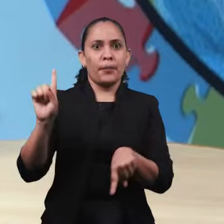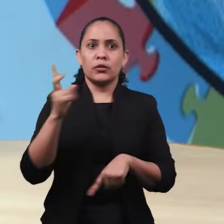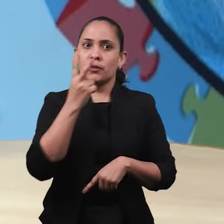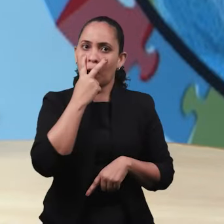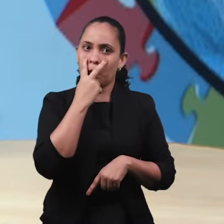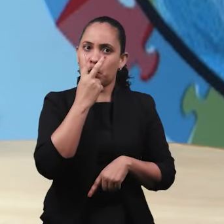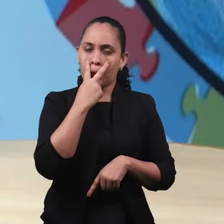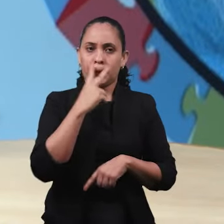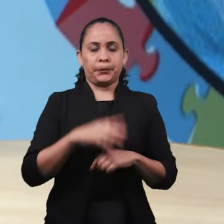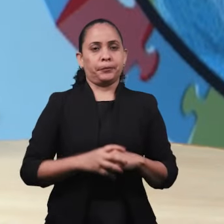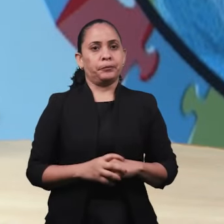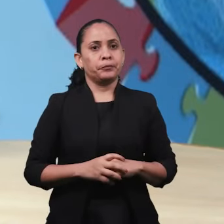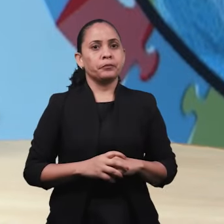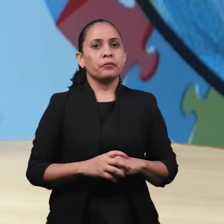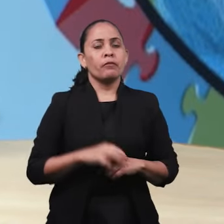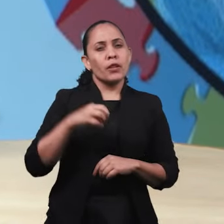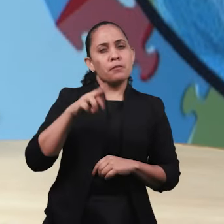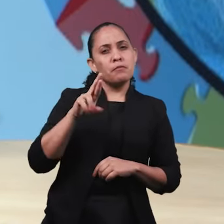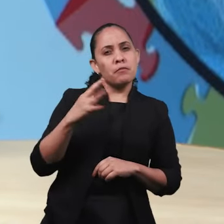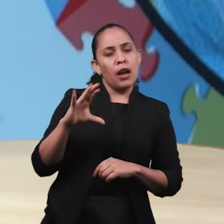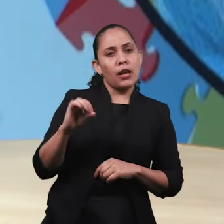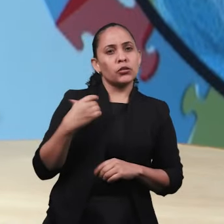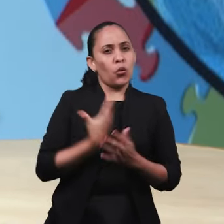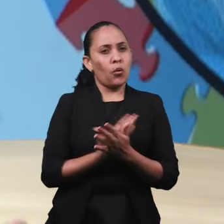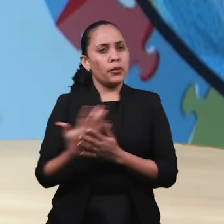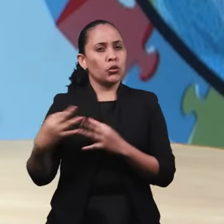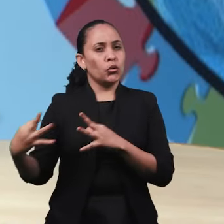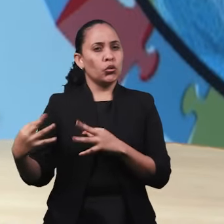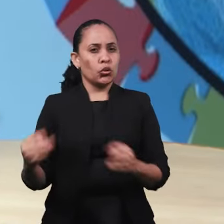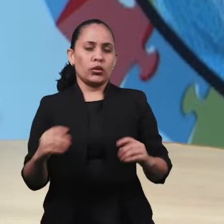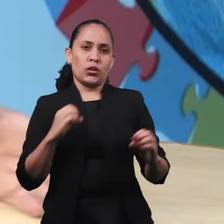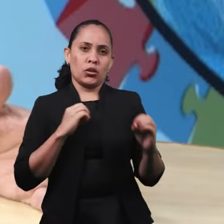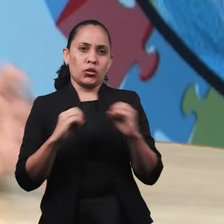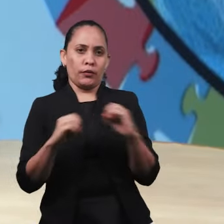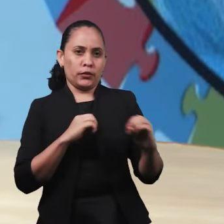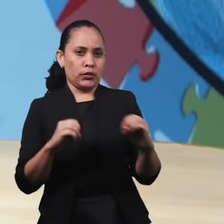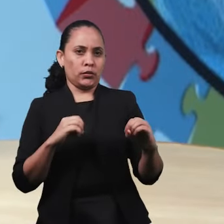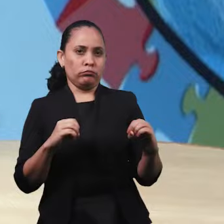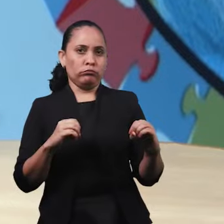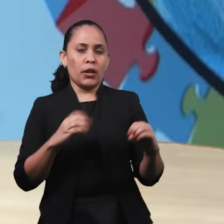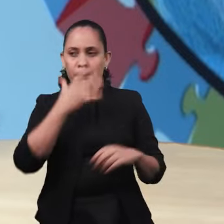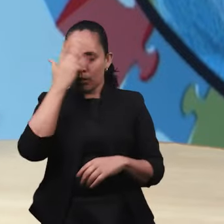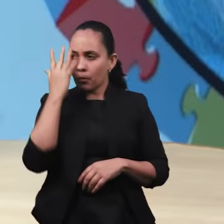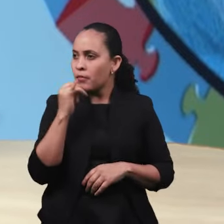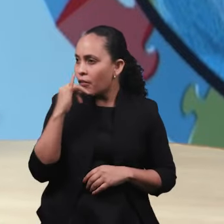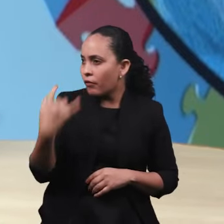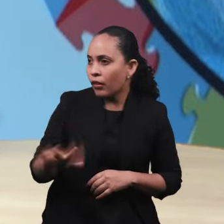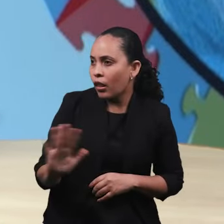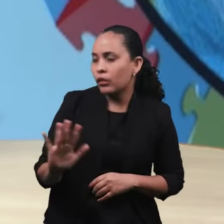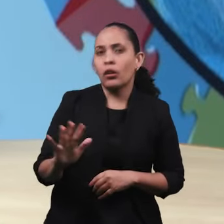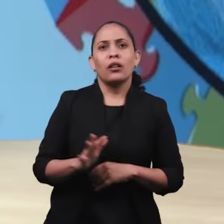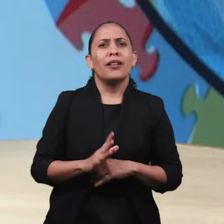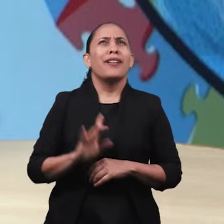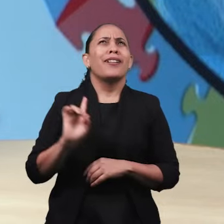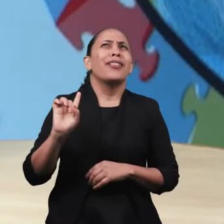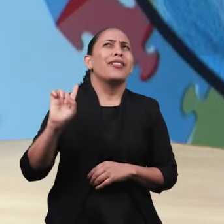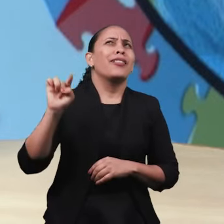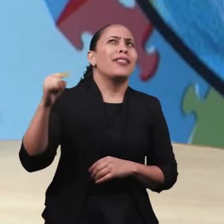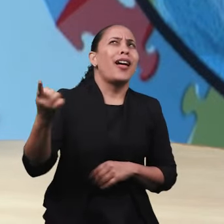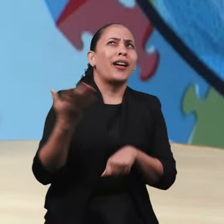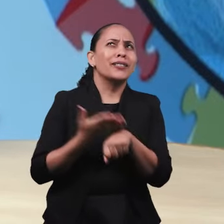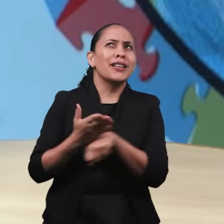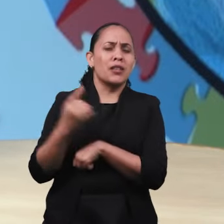pouco Vitória. E assim, em março nós estamos querendo começar todas as oficinas juntas. Então a pessoa não precisa nem dizer assim, mas a oficina é